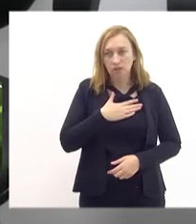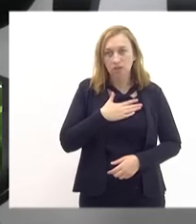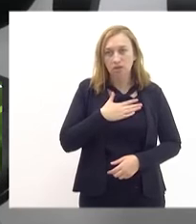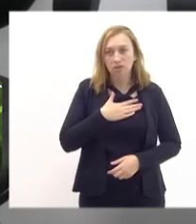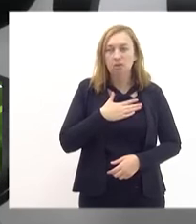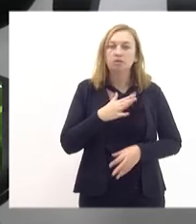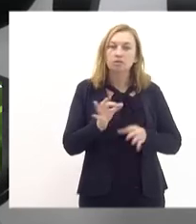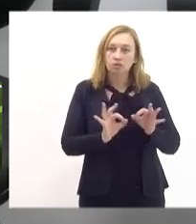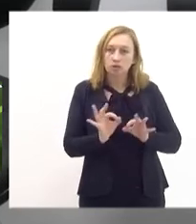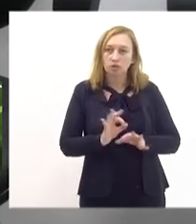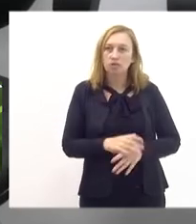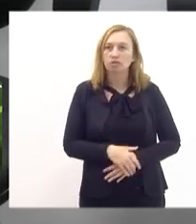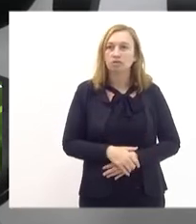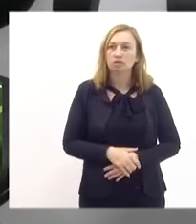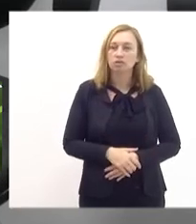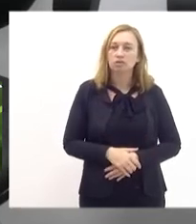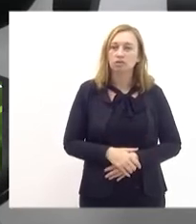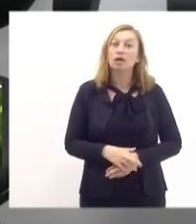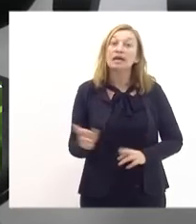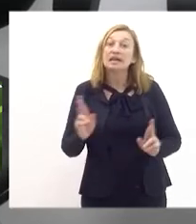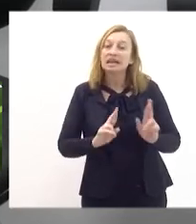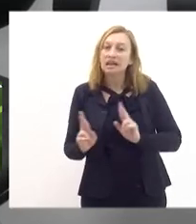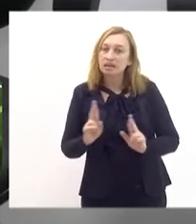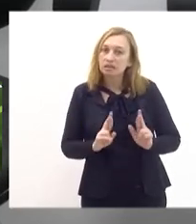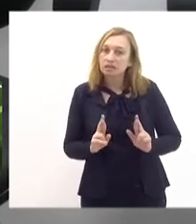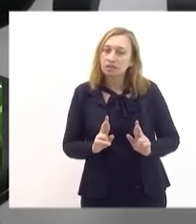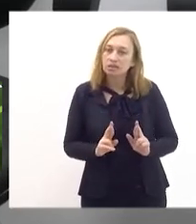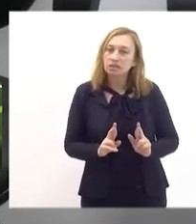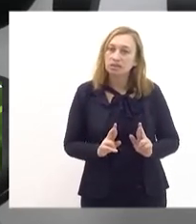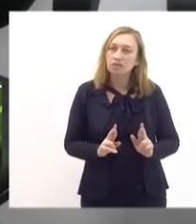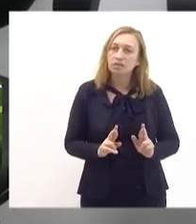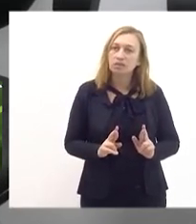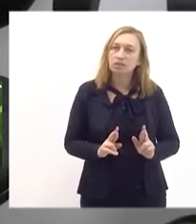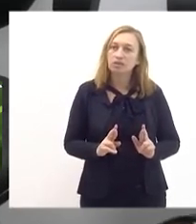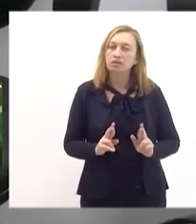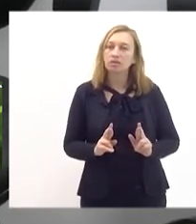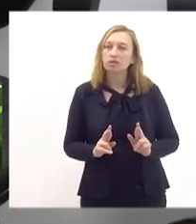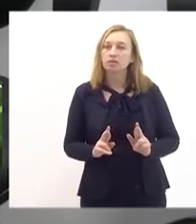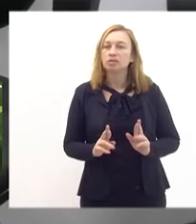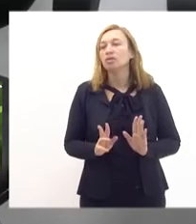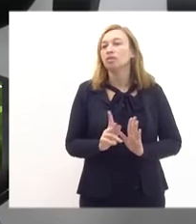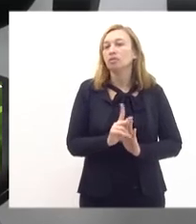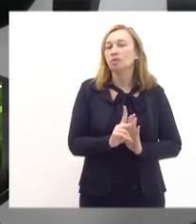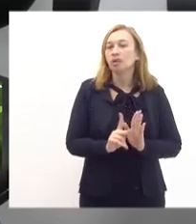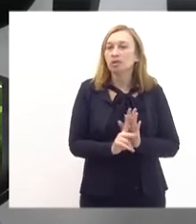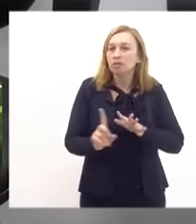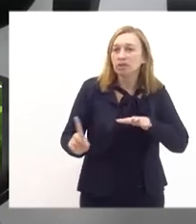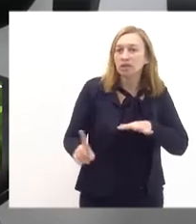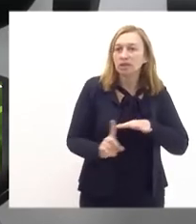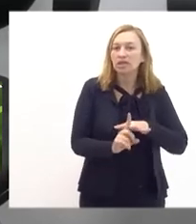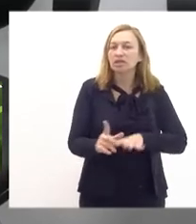esse projeto. Em relação ao programa de integridade, a gente tem,